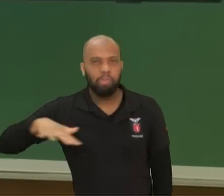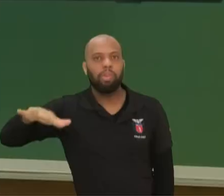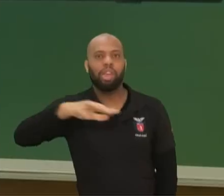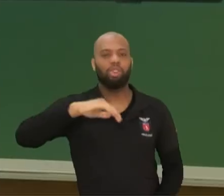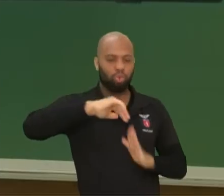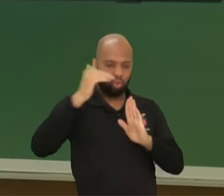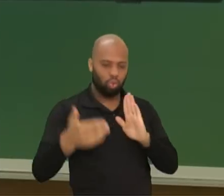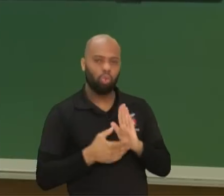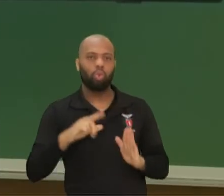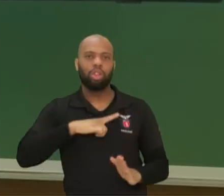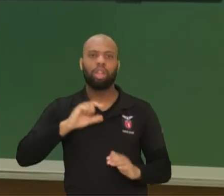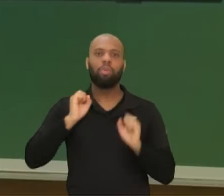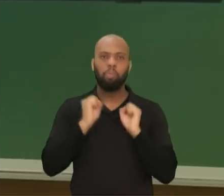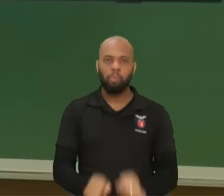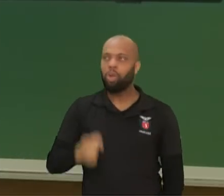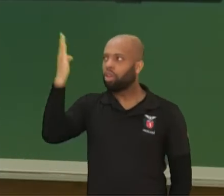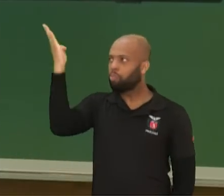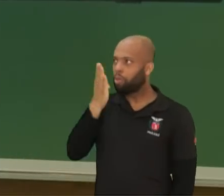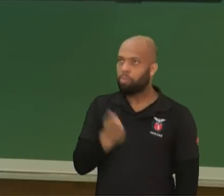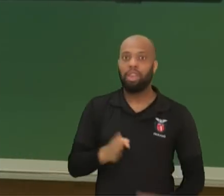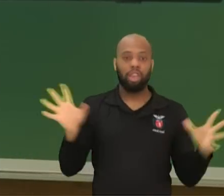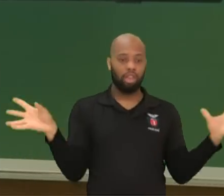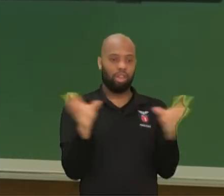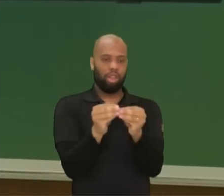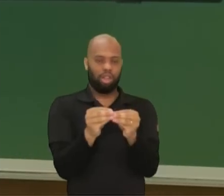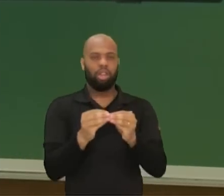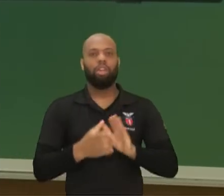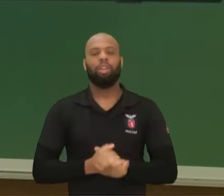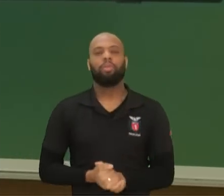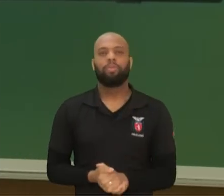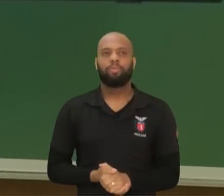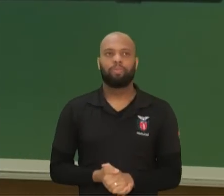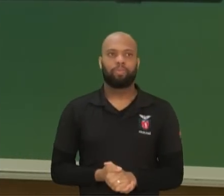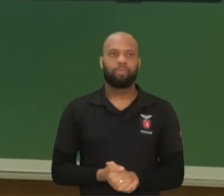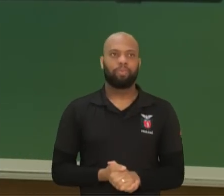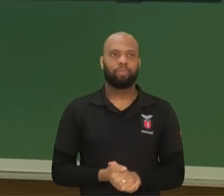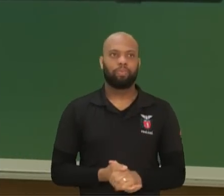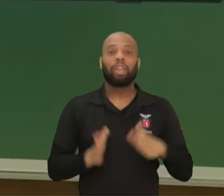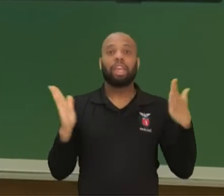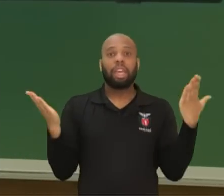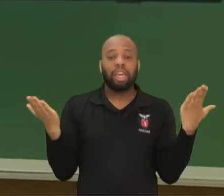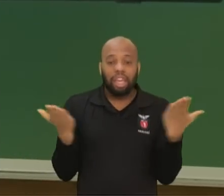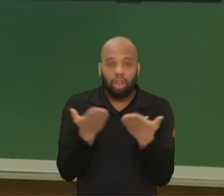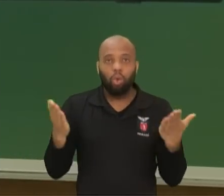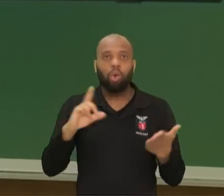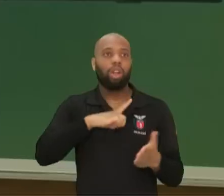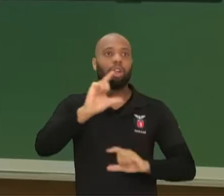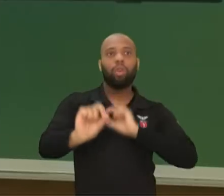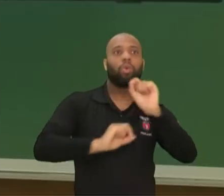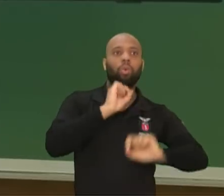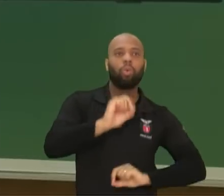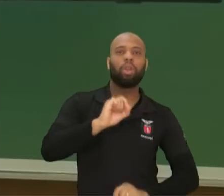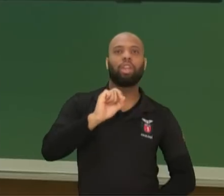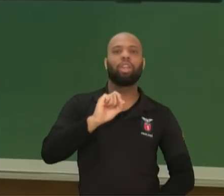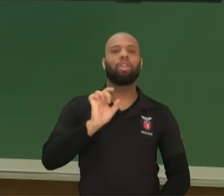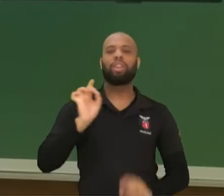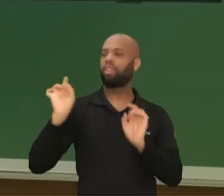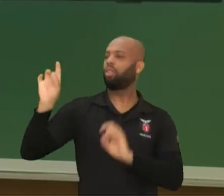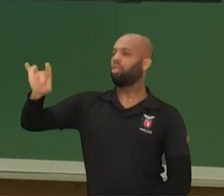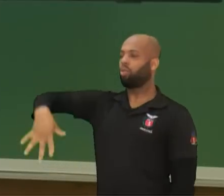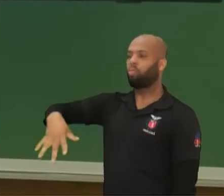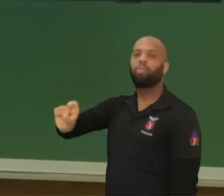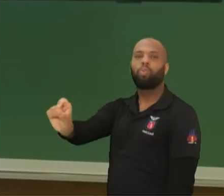posso simplificá-lo, porque ele é igual aqui. Então, nesse caso aqui, nós temos ali o que